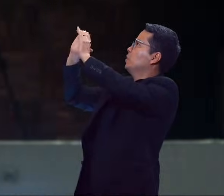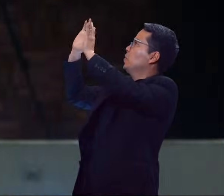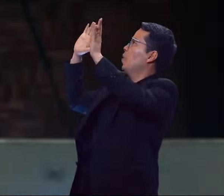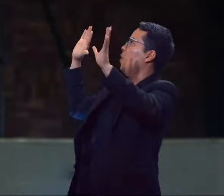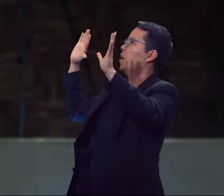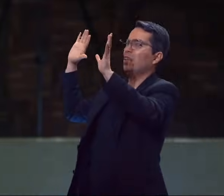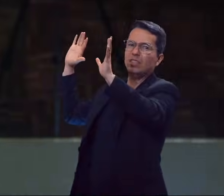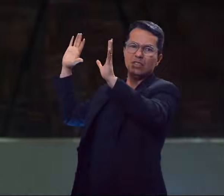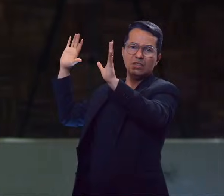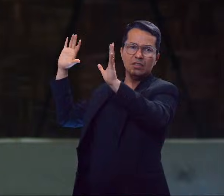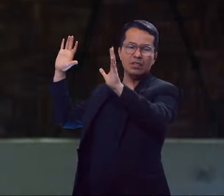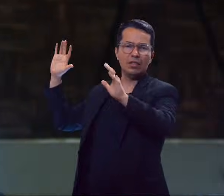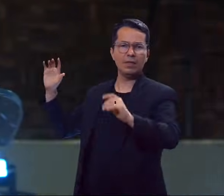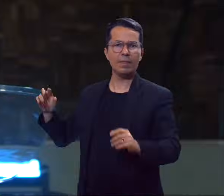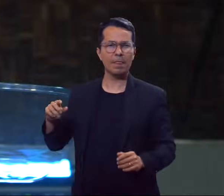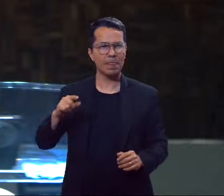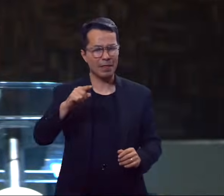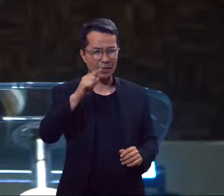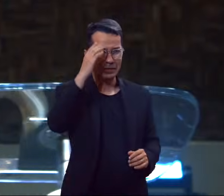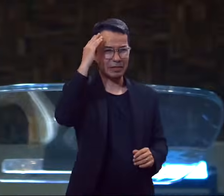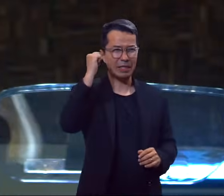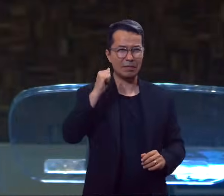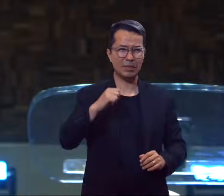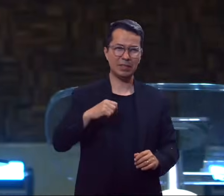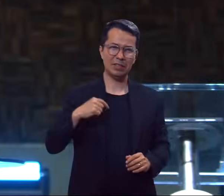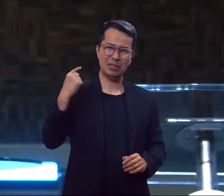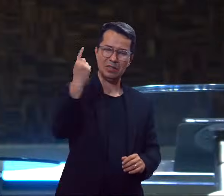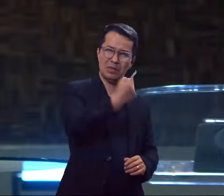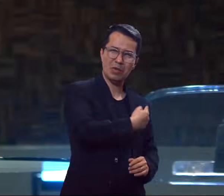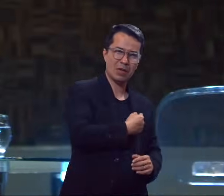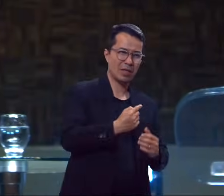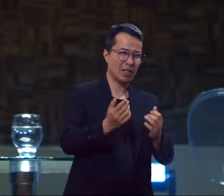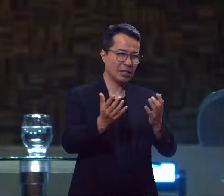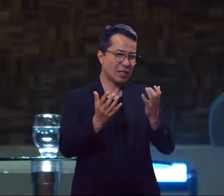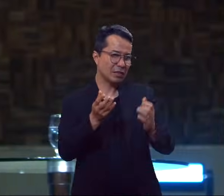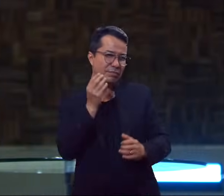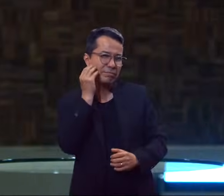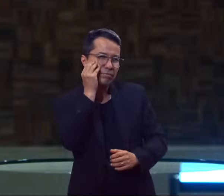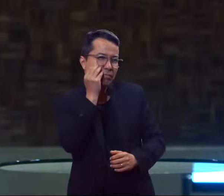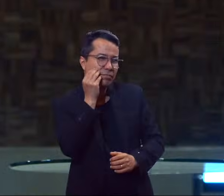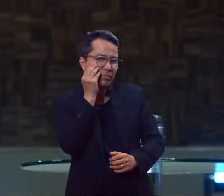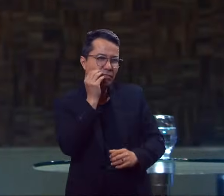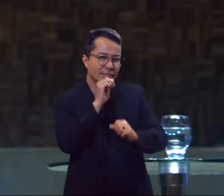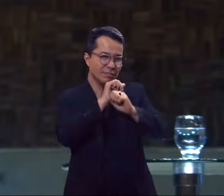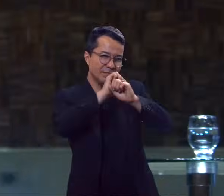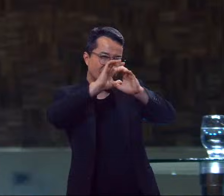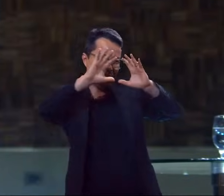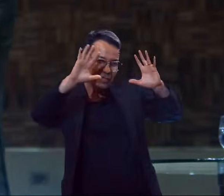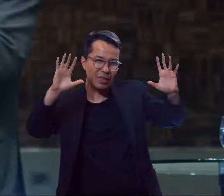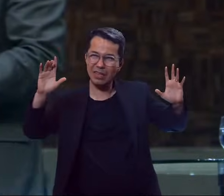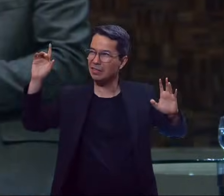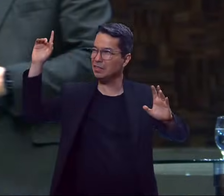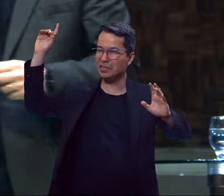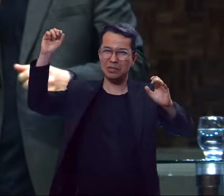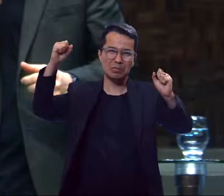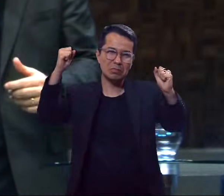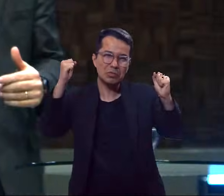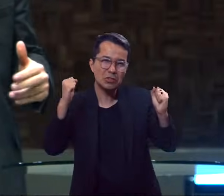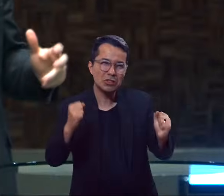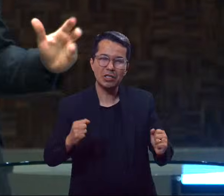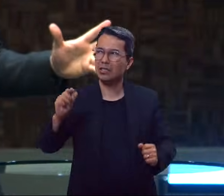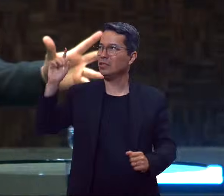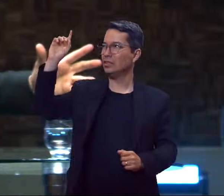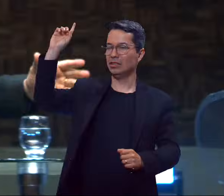sabe, eu creio que se nós queremos experimentar a glória do Senhor, o poder de Deus,